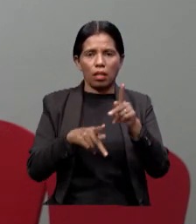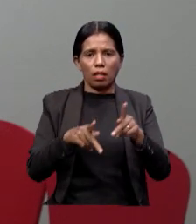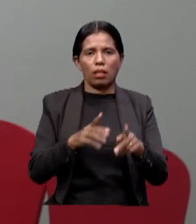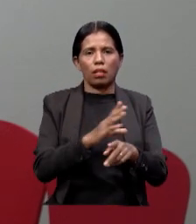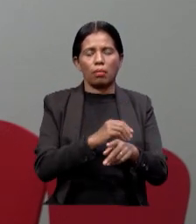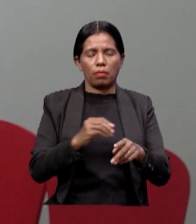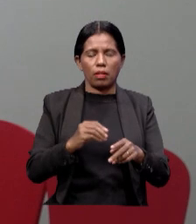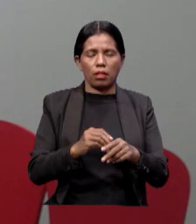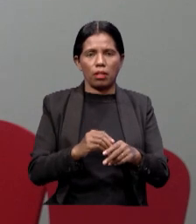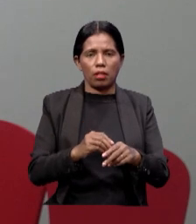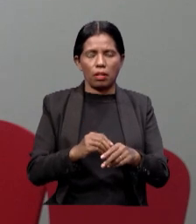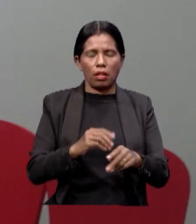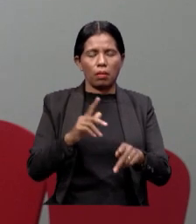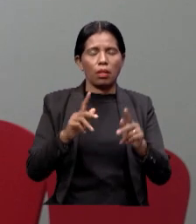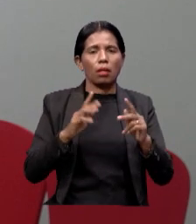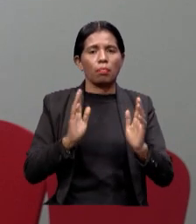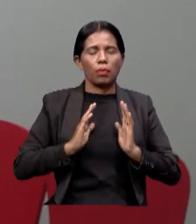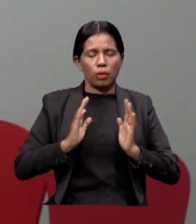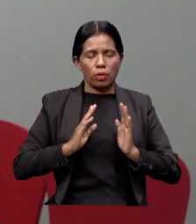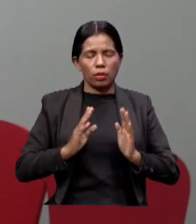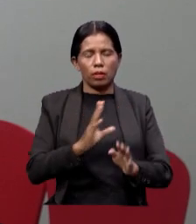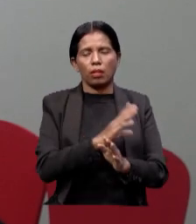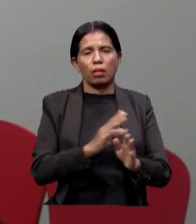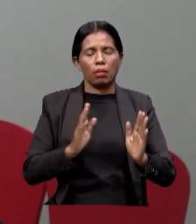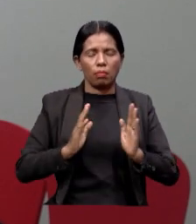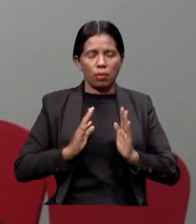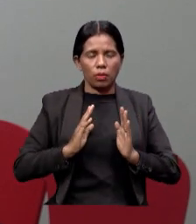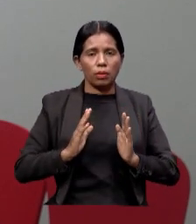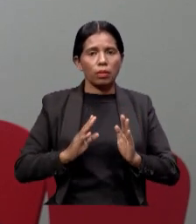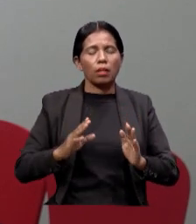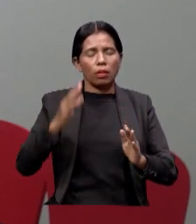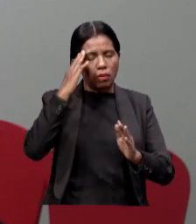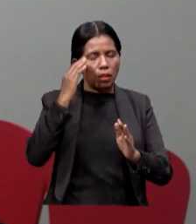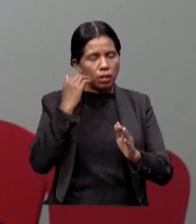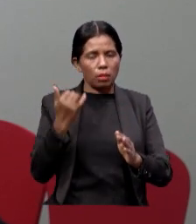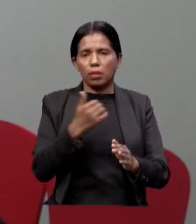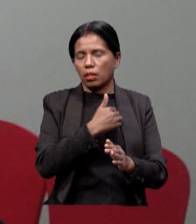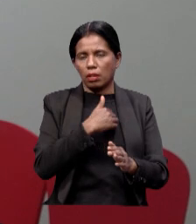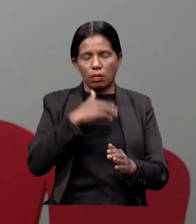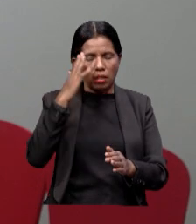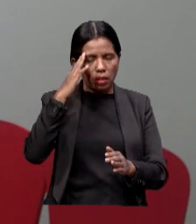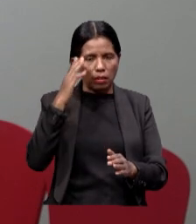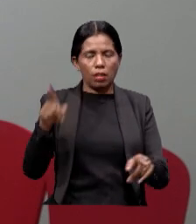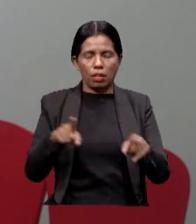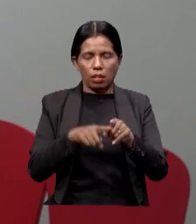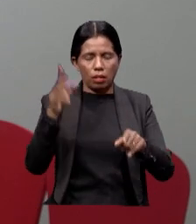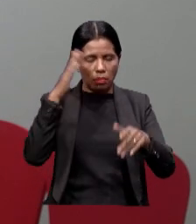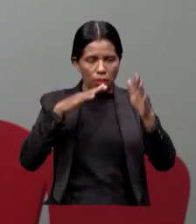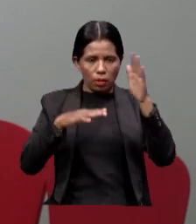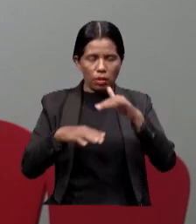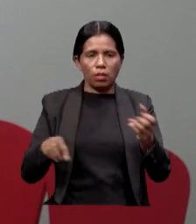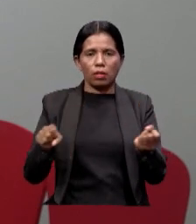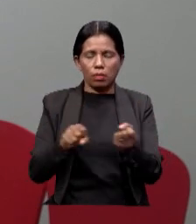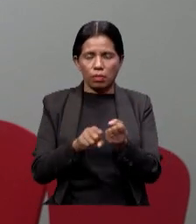patrão Korea sira kona ba Timor Leste ne maksa minus entau ida ne se problema a nebe mak be kontribui ba